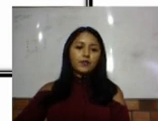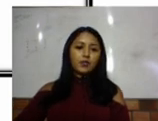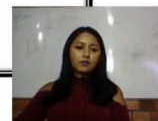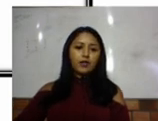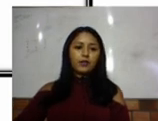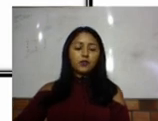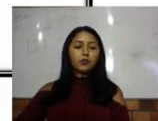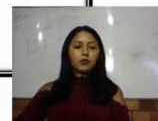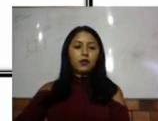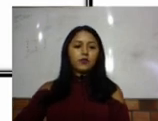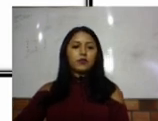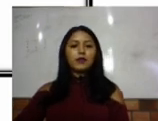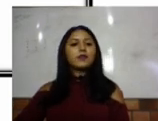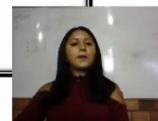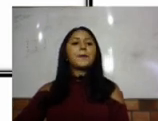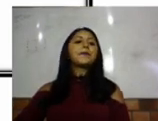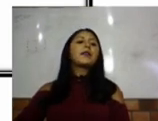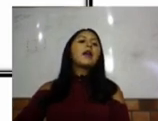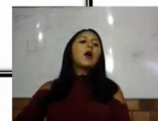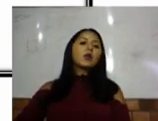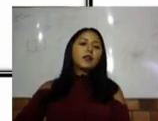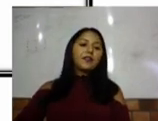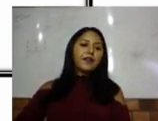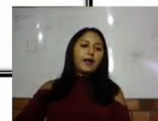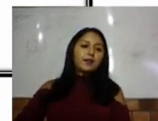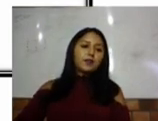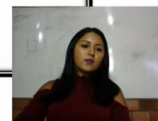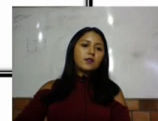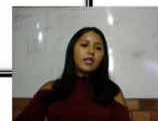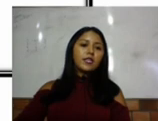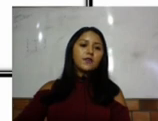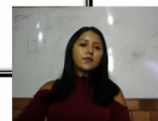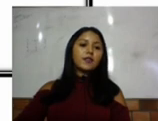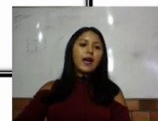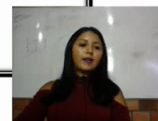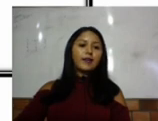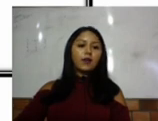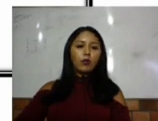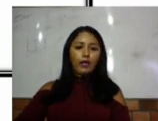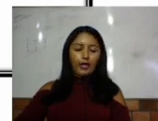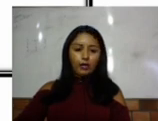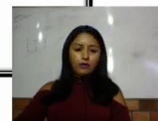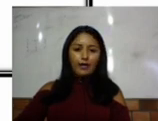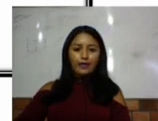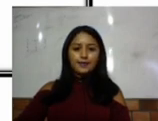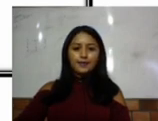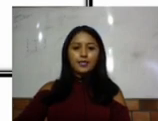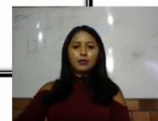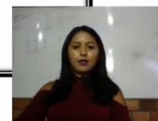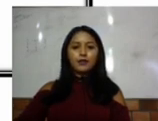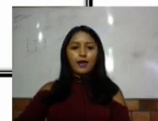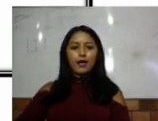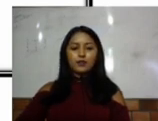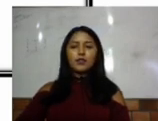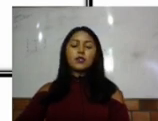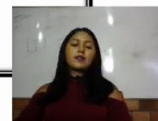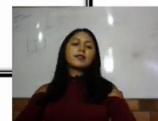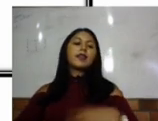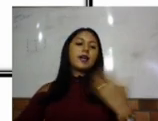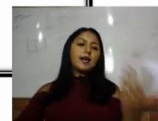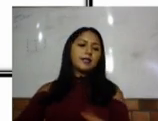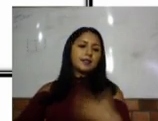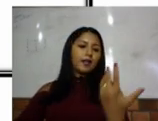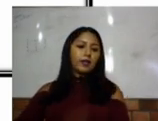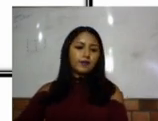explicar como a questão da estrutura da conjugação outra frase bom e os ali dentro do colégio a las cinco de la tarde